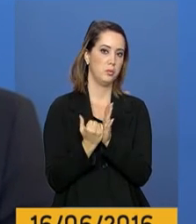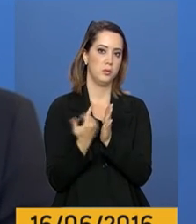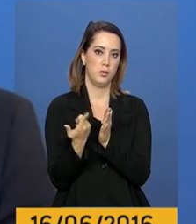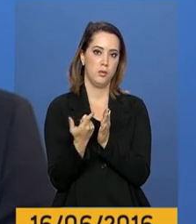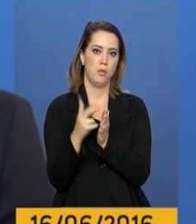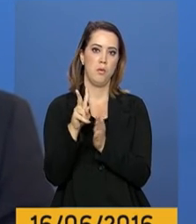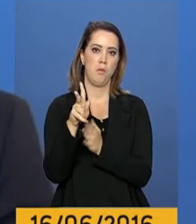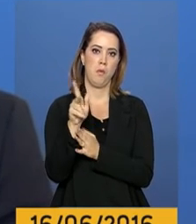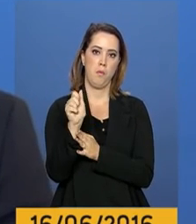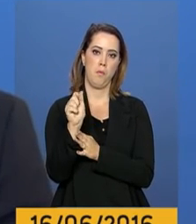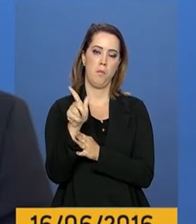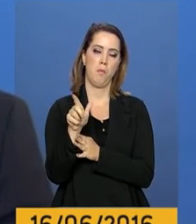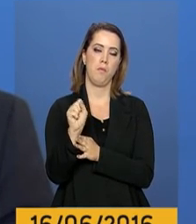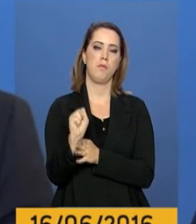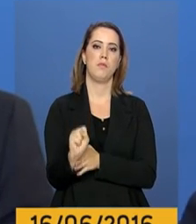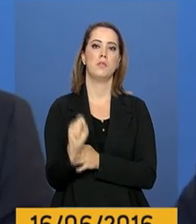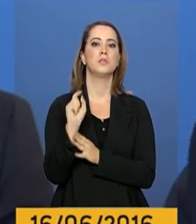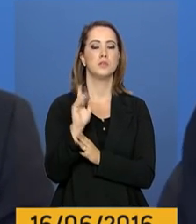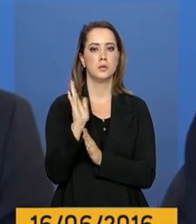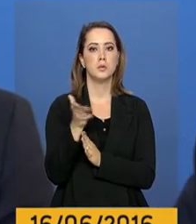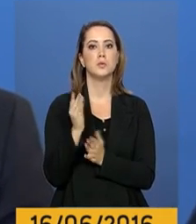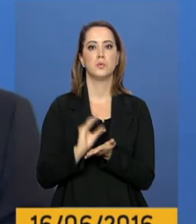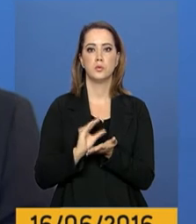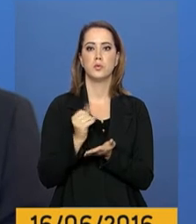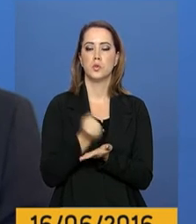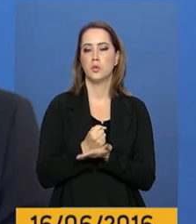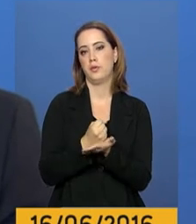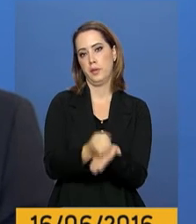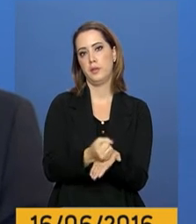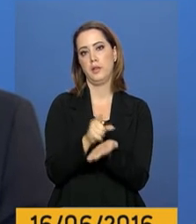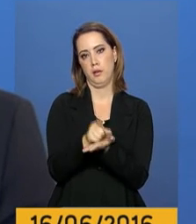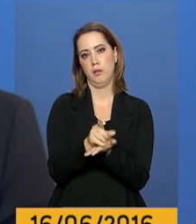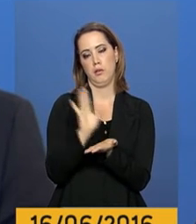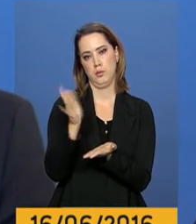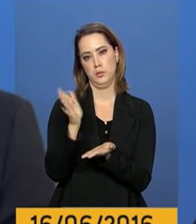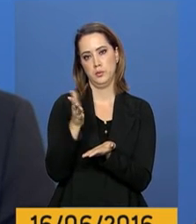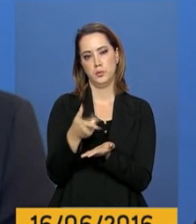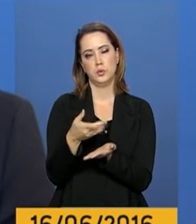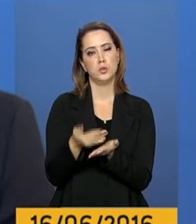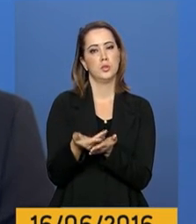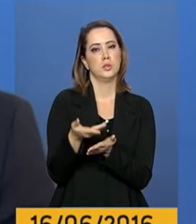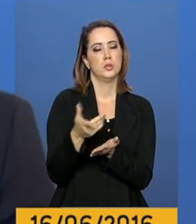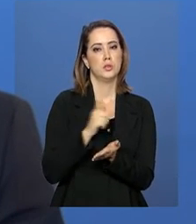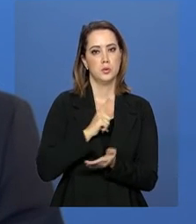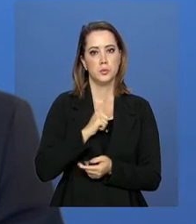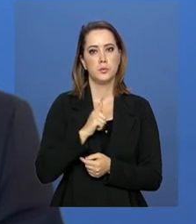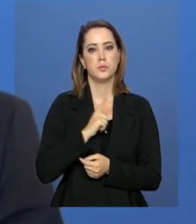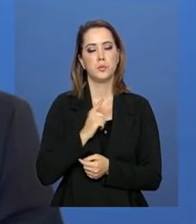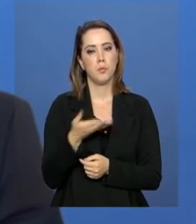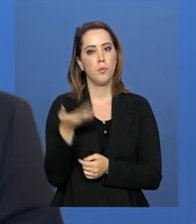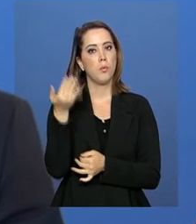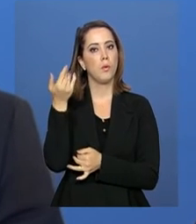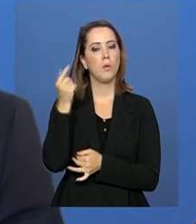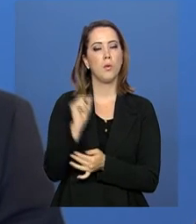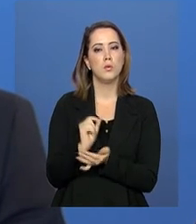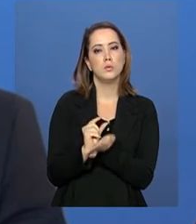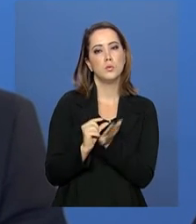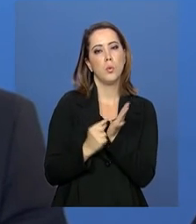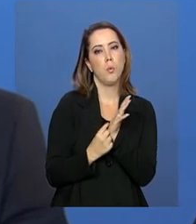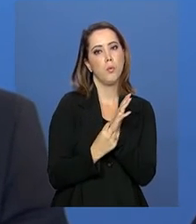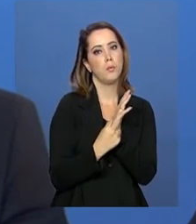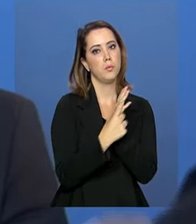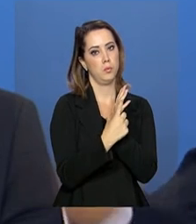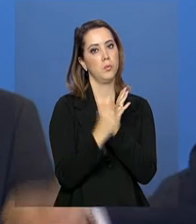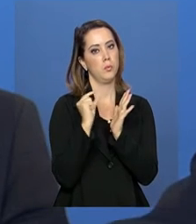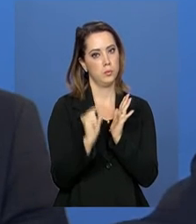vagas disponíveis. A gente teve aí, no caso da última oferta, uma pequena ampliação do